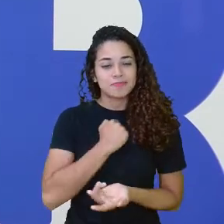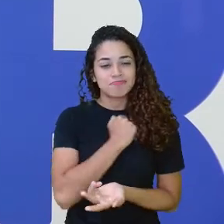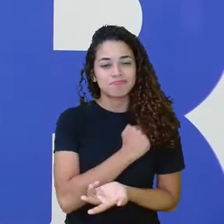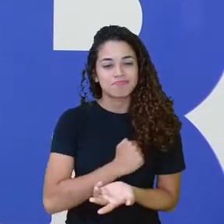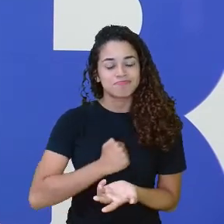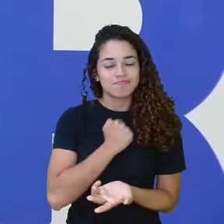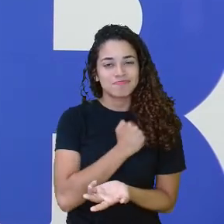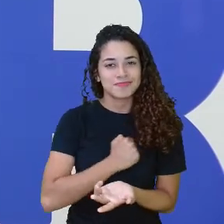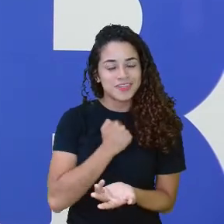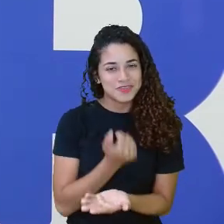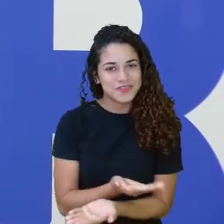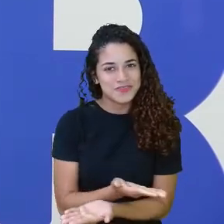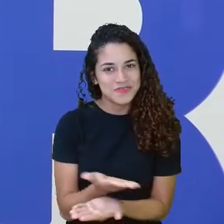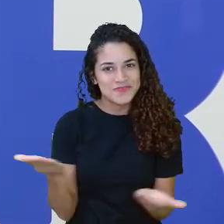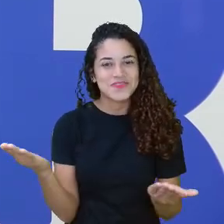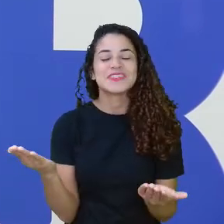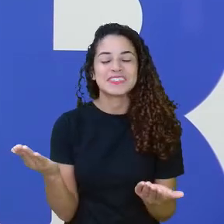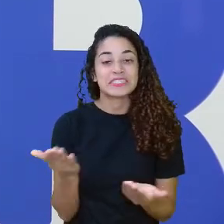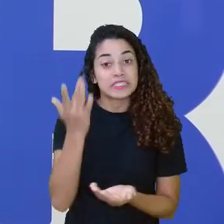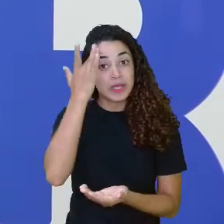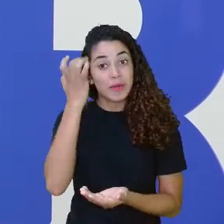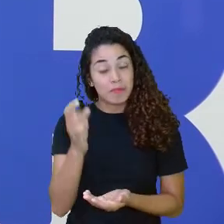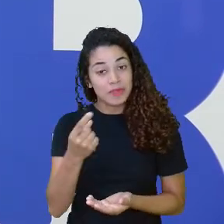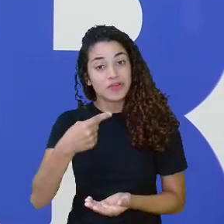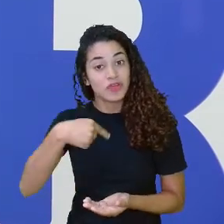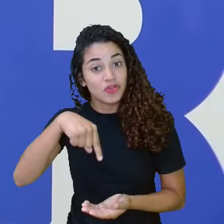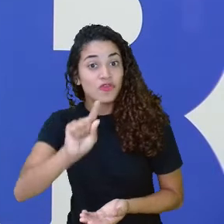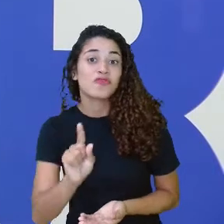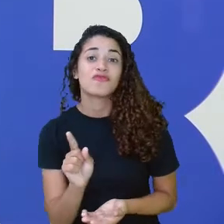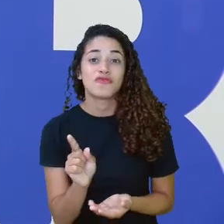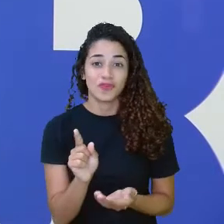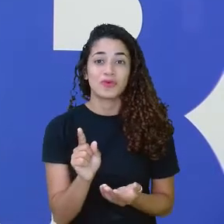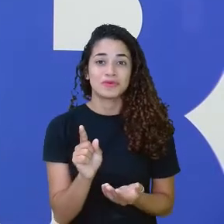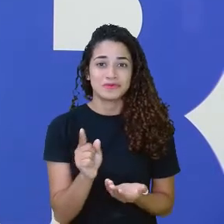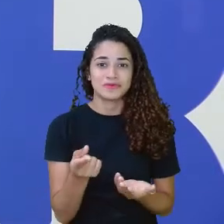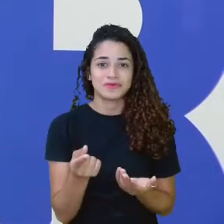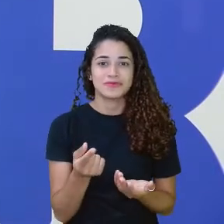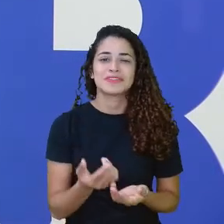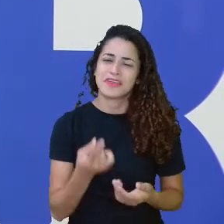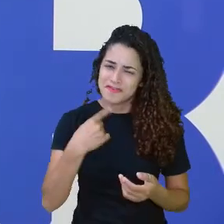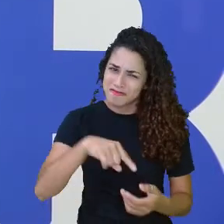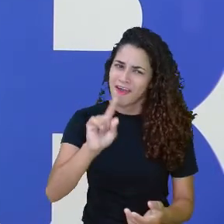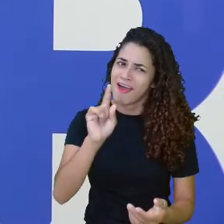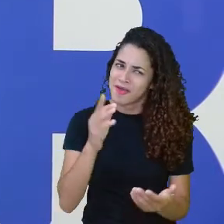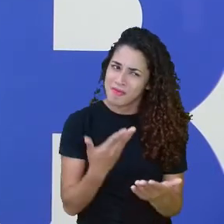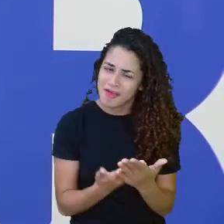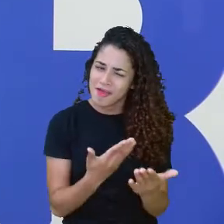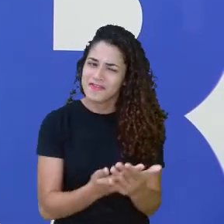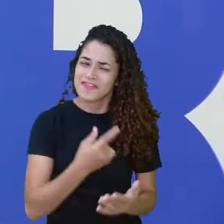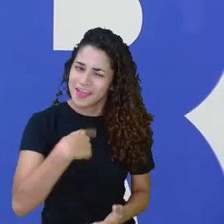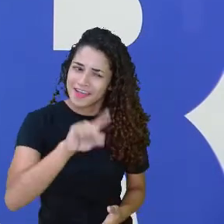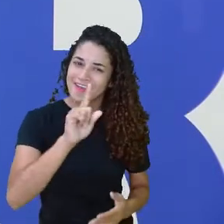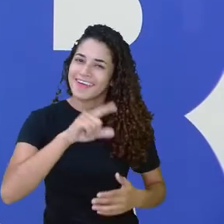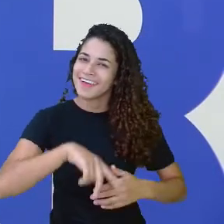de vocês. Amanhã eu vou. Vai para a aula, Yasmin.